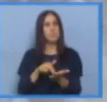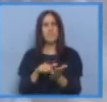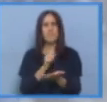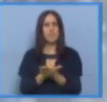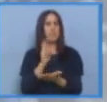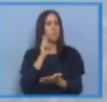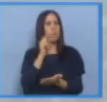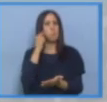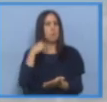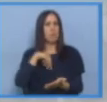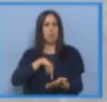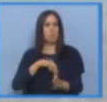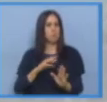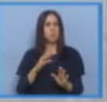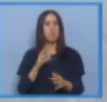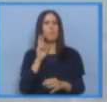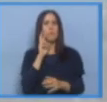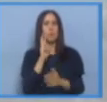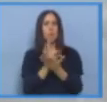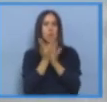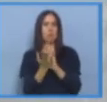conjunto de valores, não é? Ele influencia o nosso conjunto de valores.